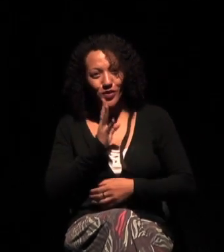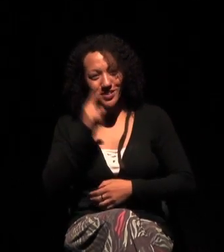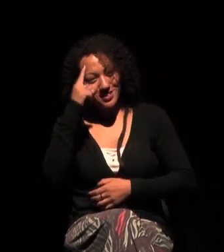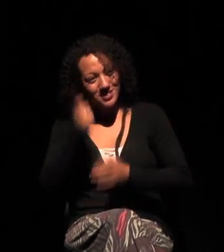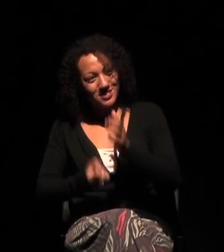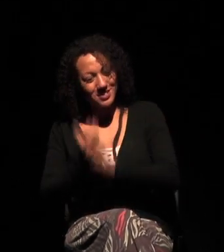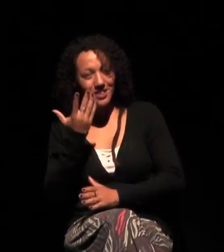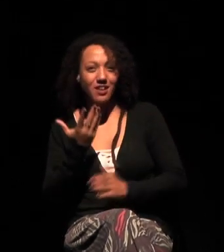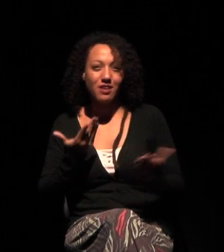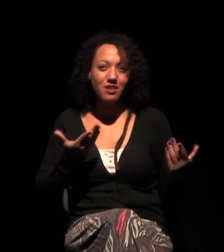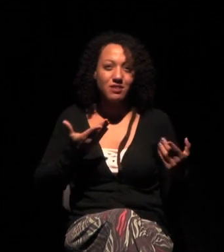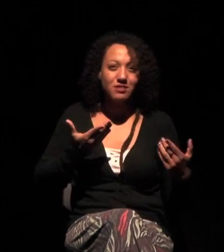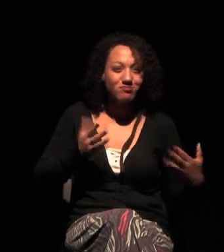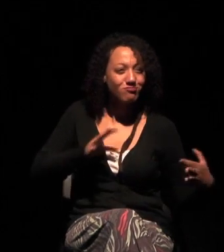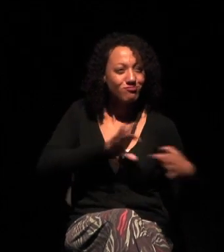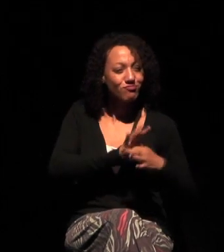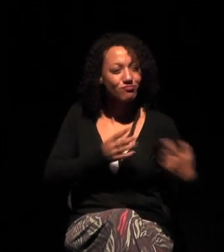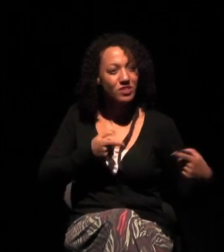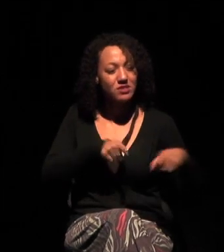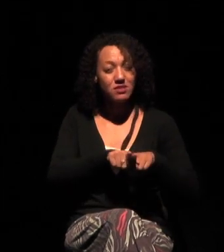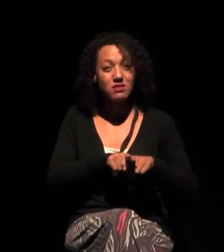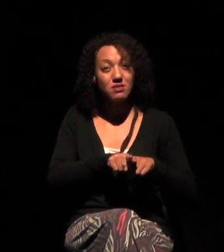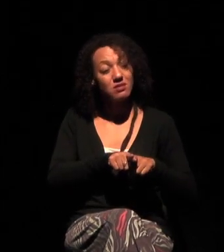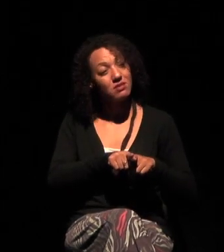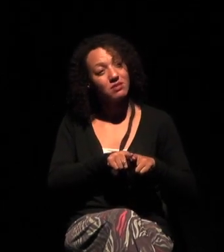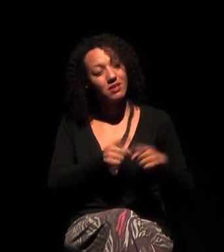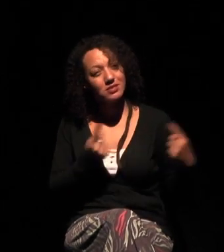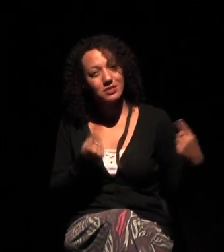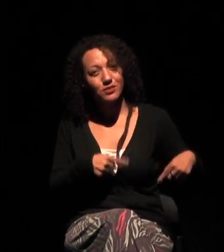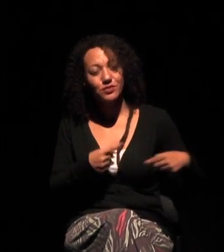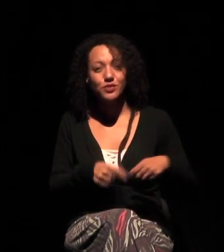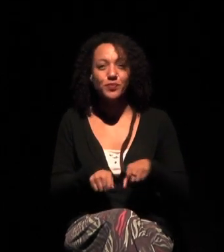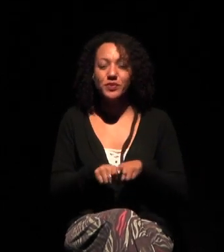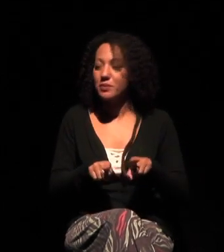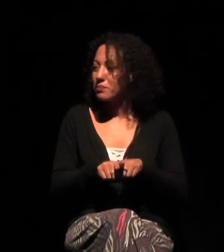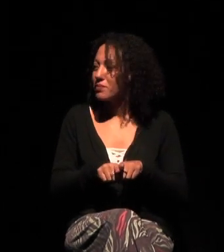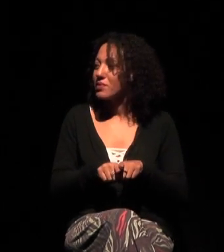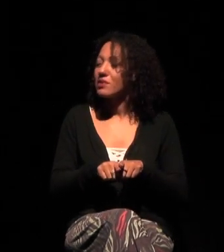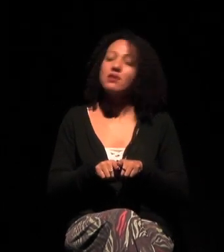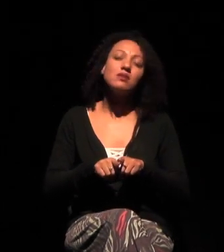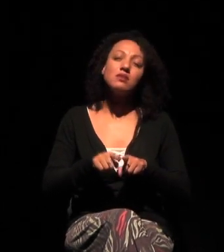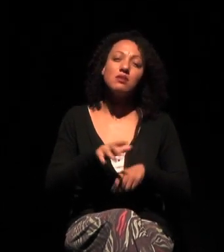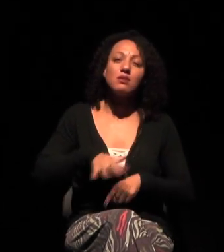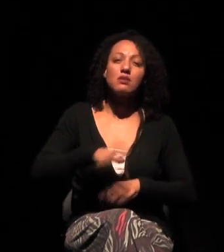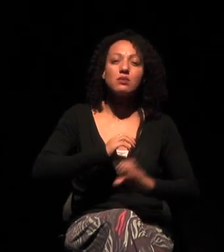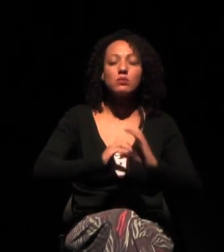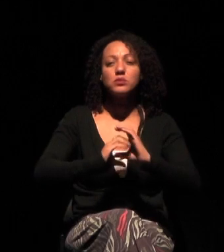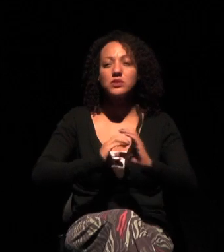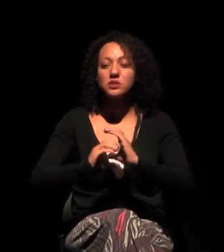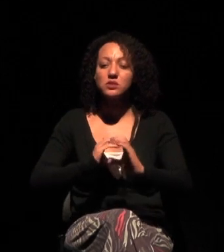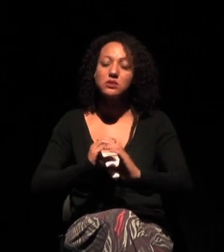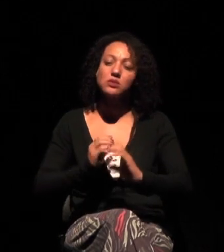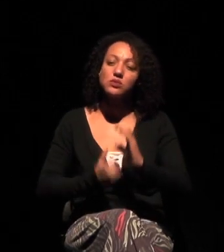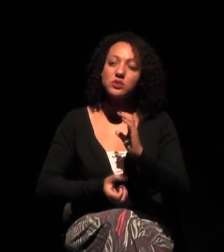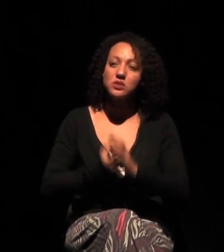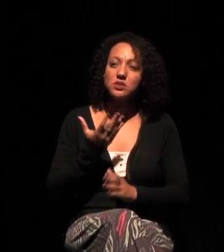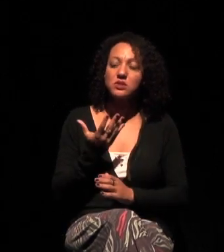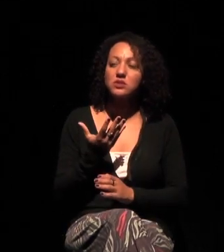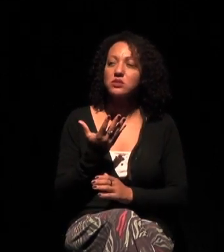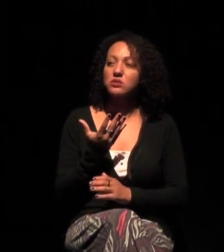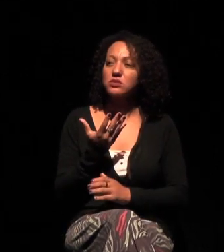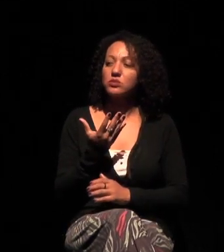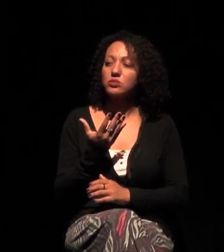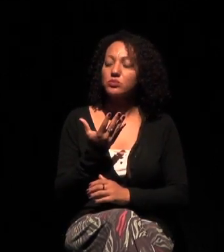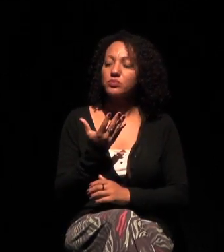iam lançar desafios e depois a parte me deu essa chance é de facto toda ação de comunicação entre a ativação de